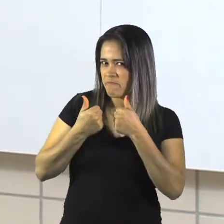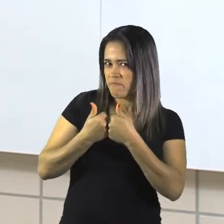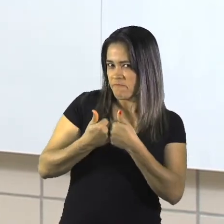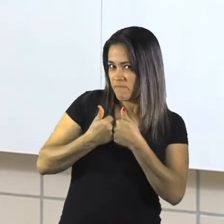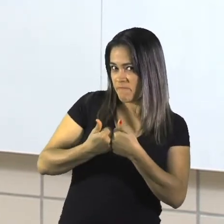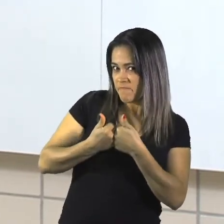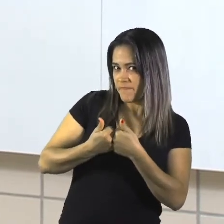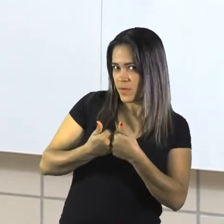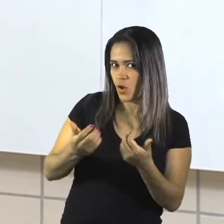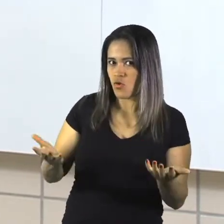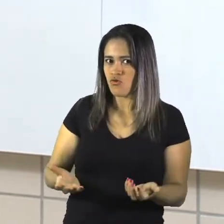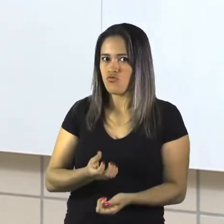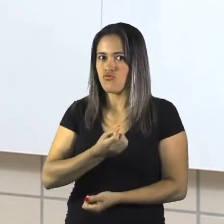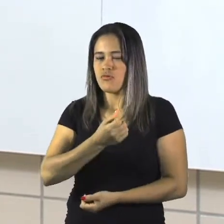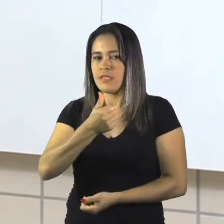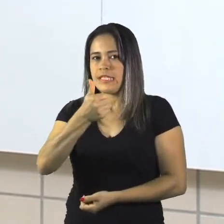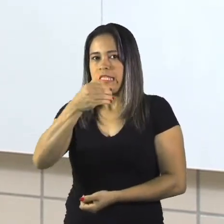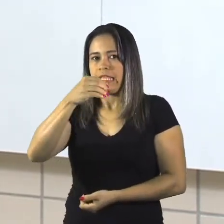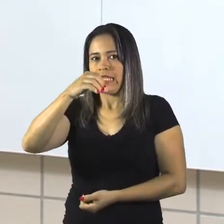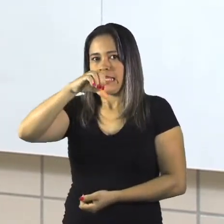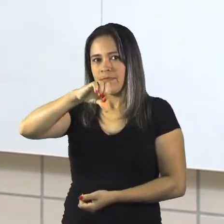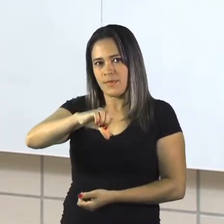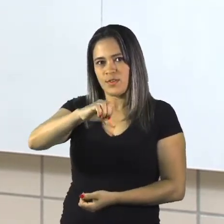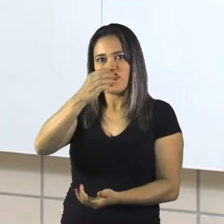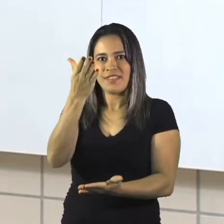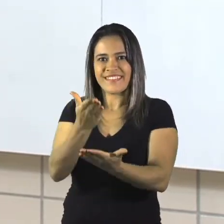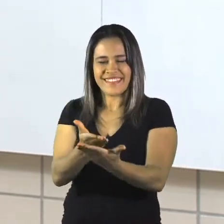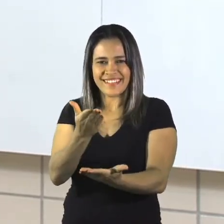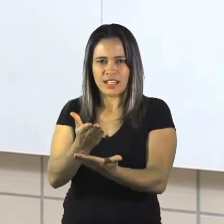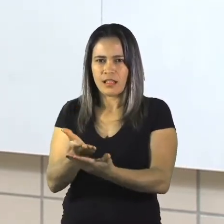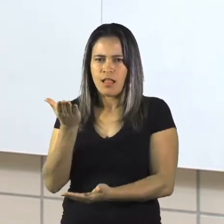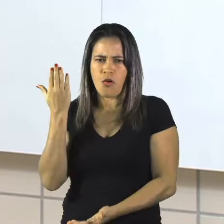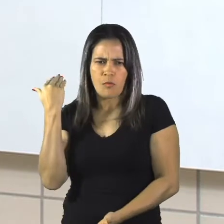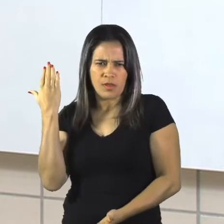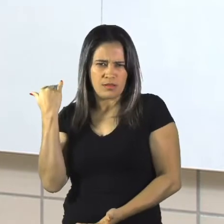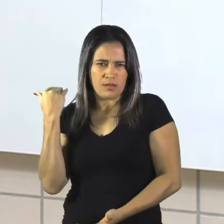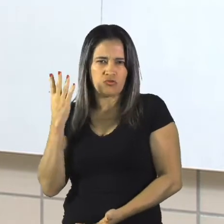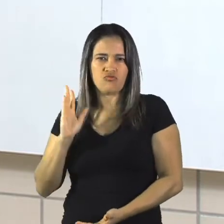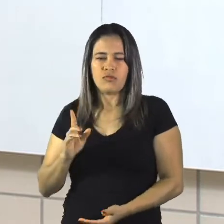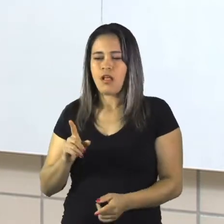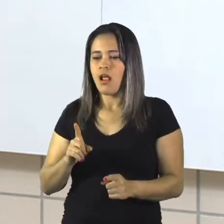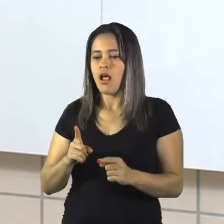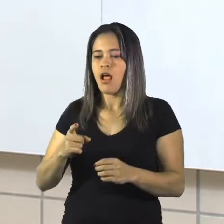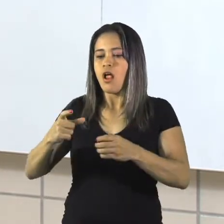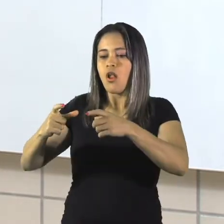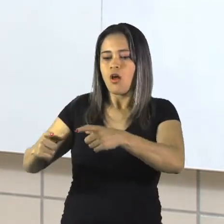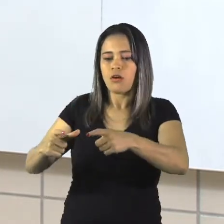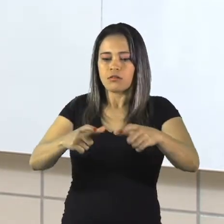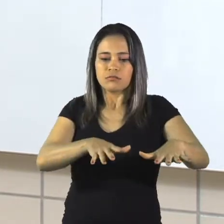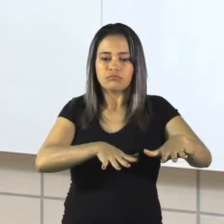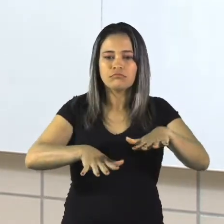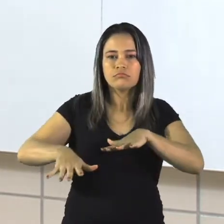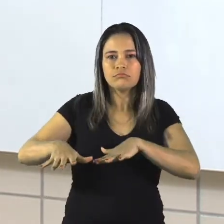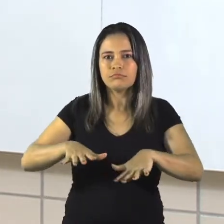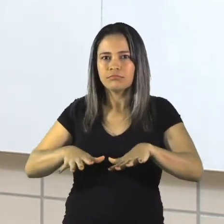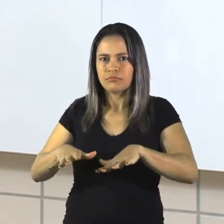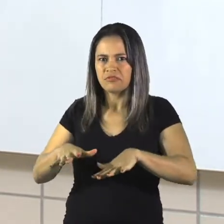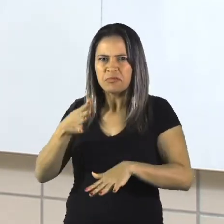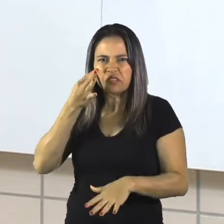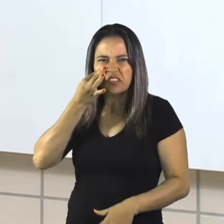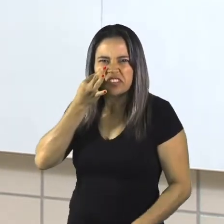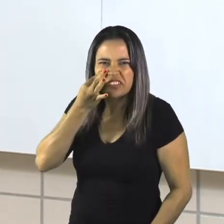nossa 19ª aula. Na aula passada nós falamos sobre localização e movimentação. Você prestou